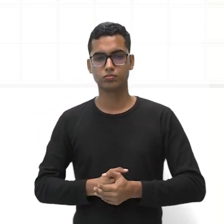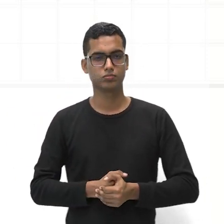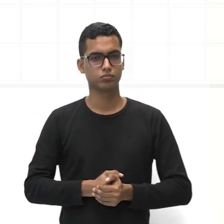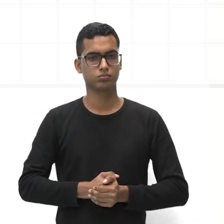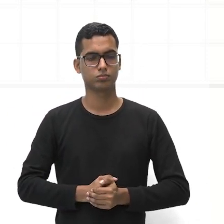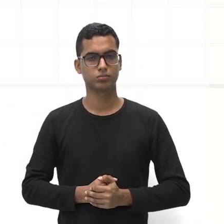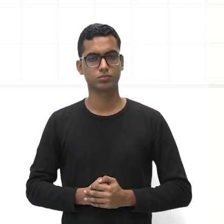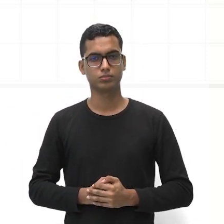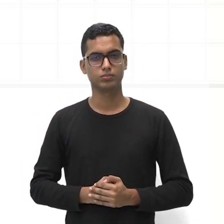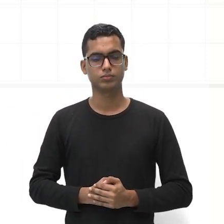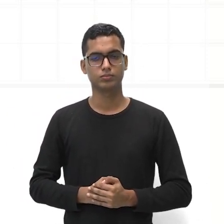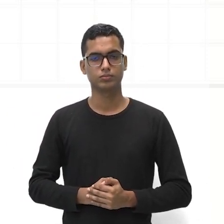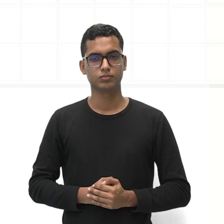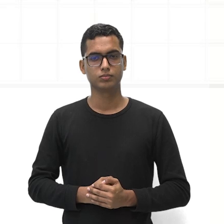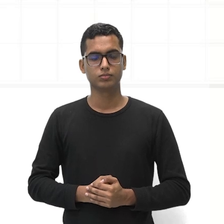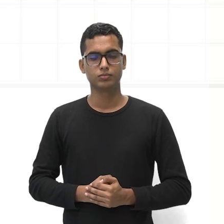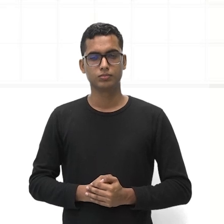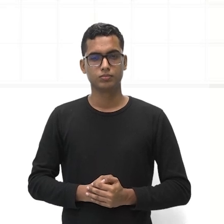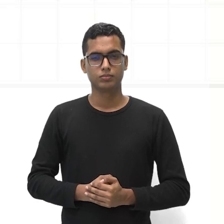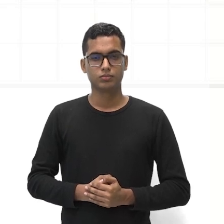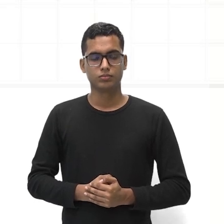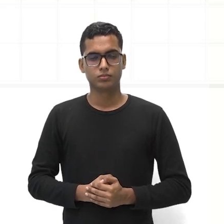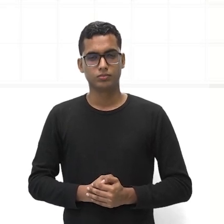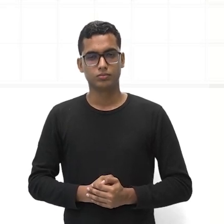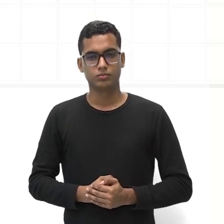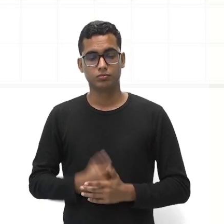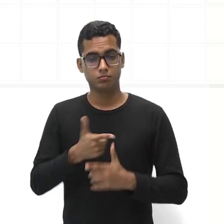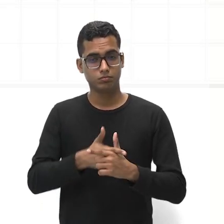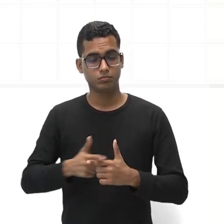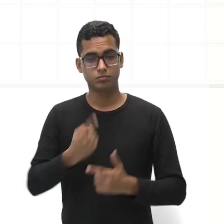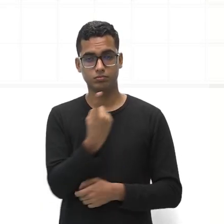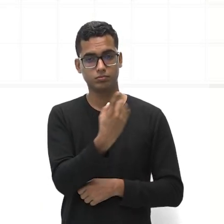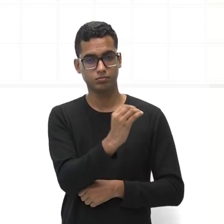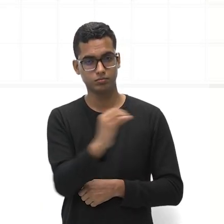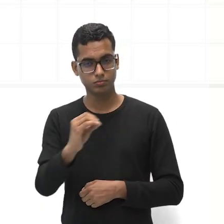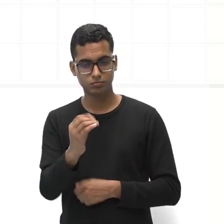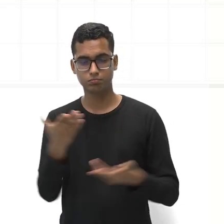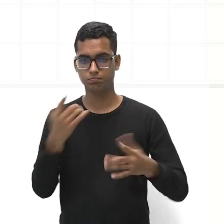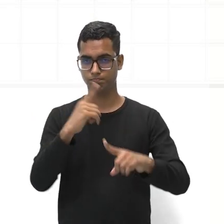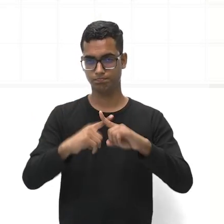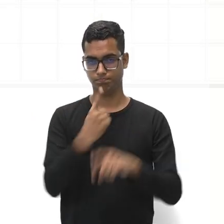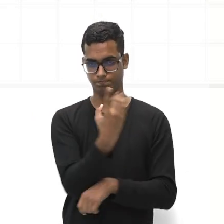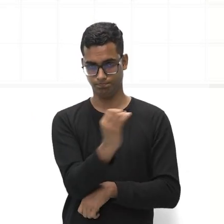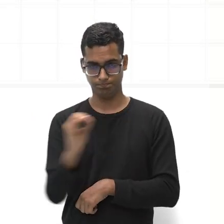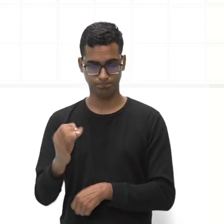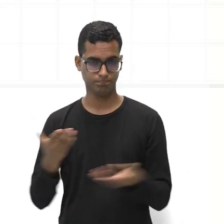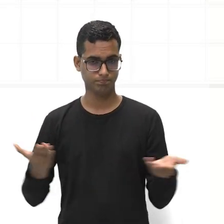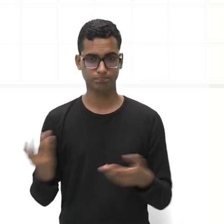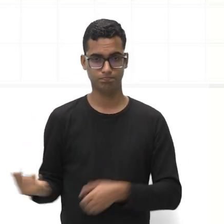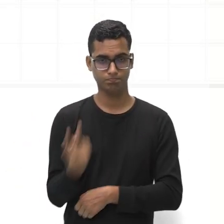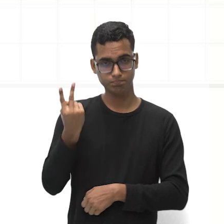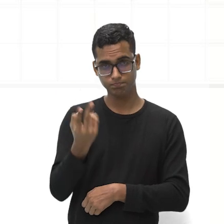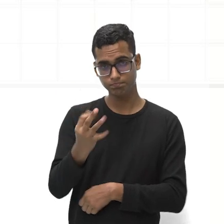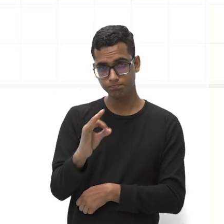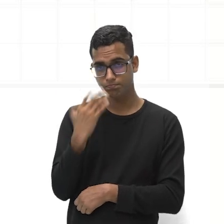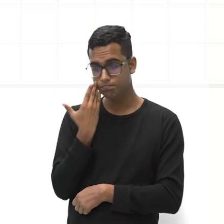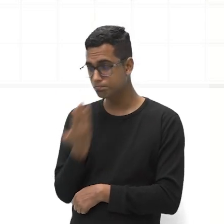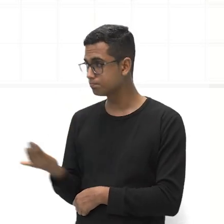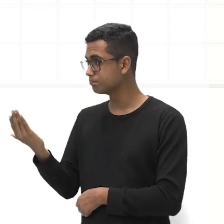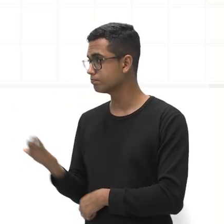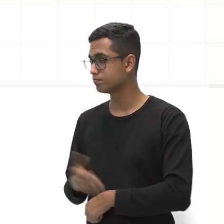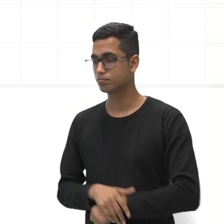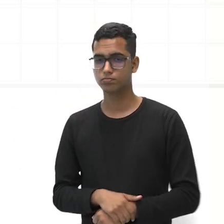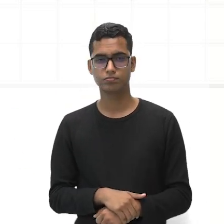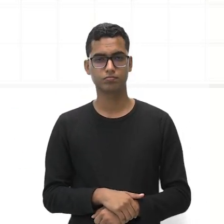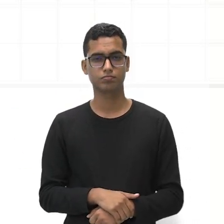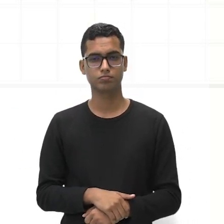que multiplicar o outro fator por 100 também. Mas como eu vou multiplicar por 100 aqui, certo? Basta